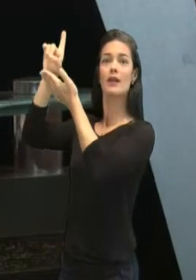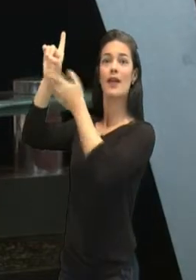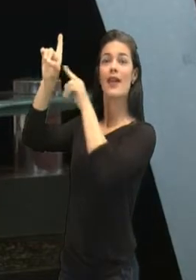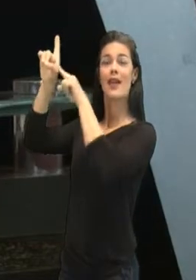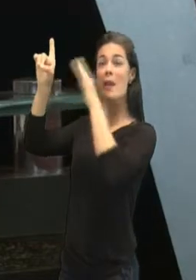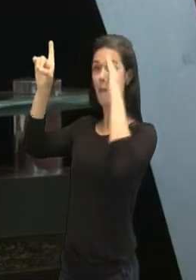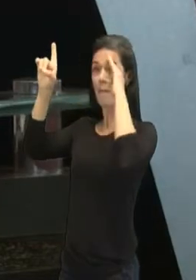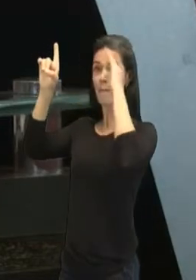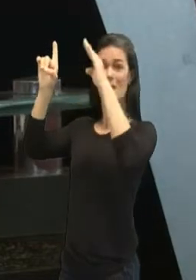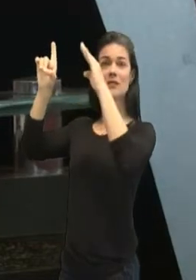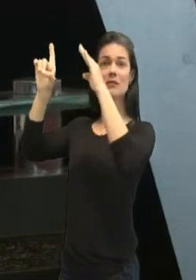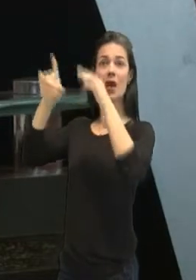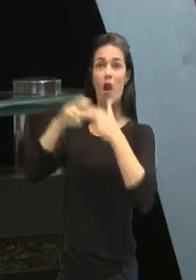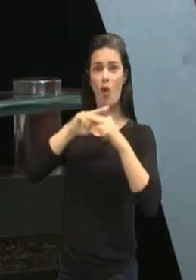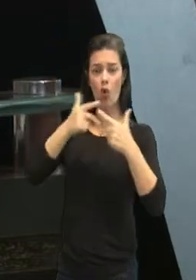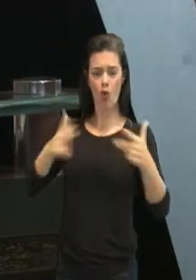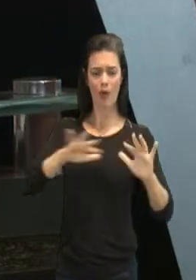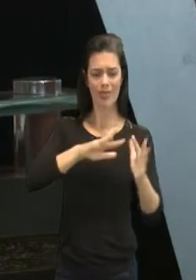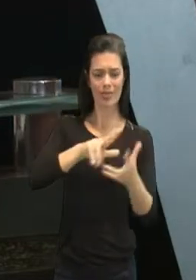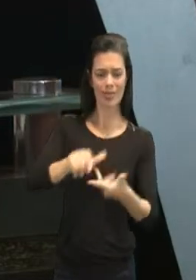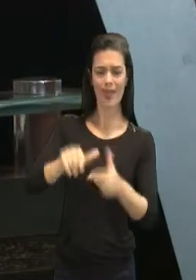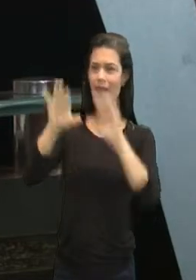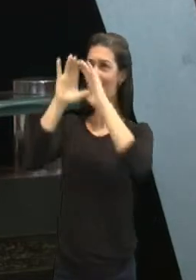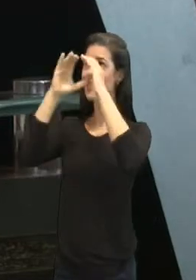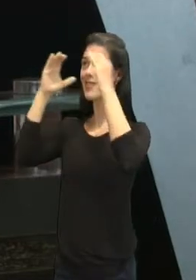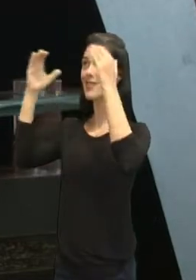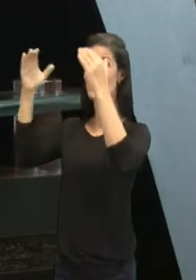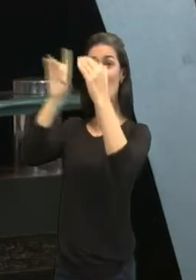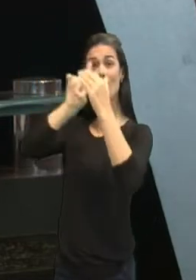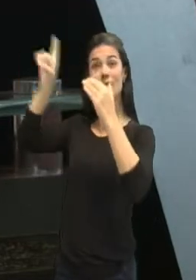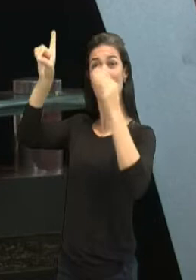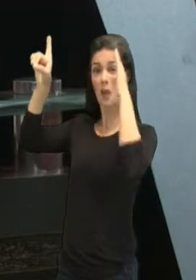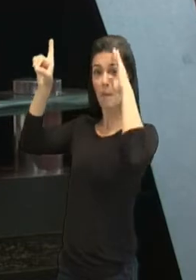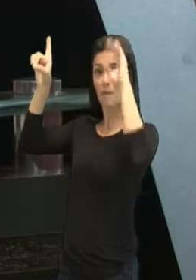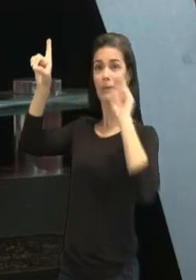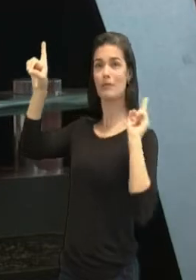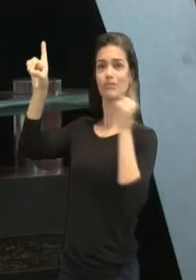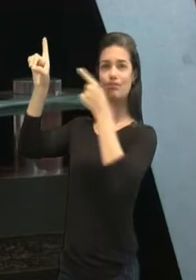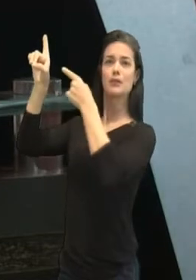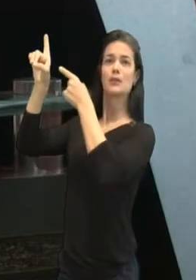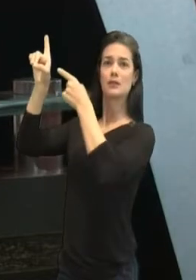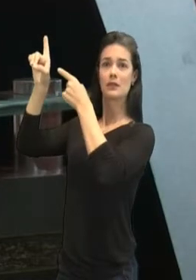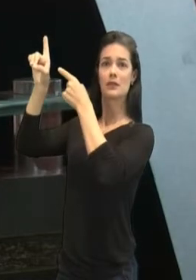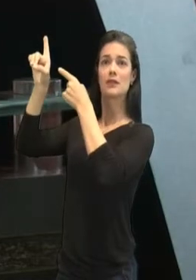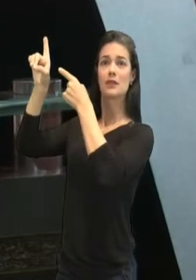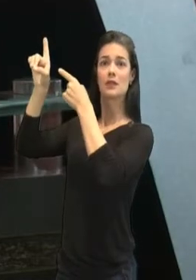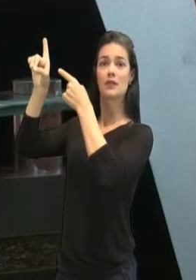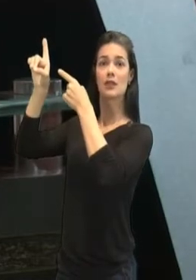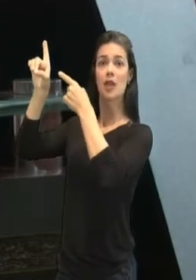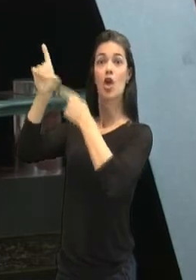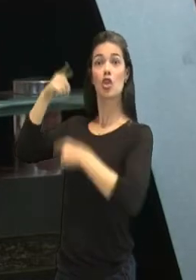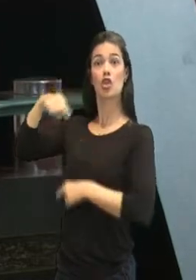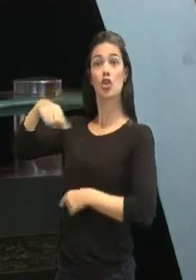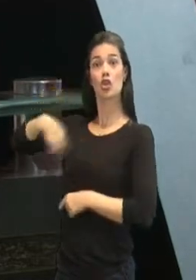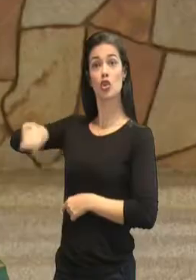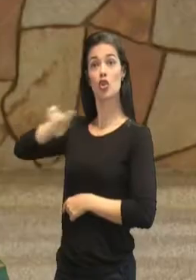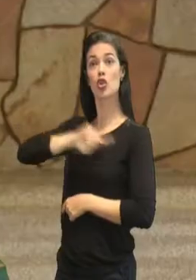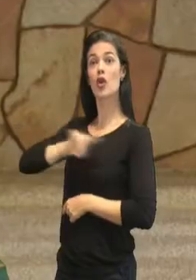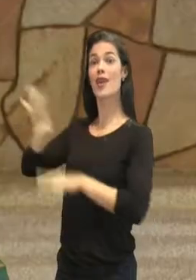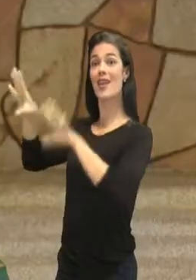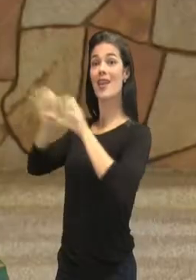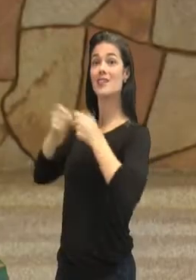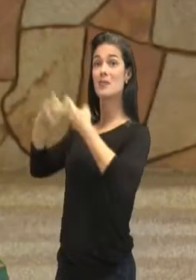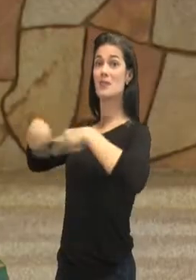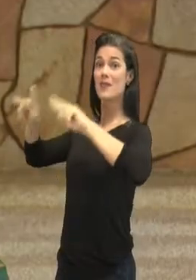coisas, tanto as do céu como as da terra. Nele, digo, no qual fomos também feitos herança,